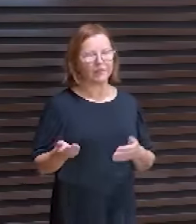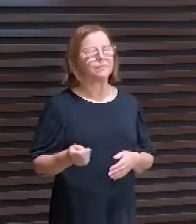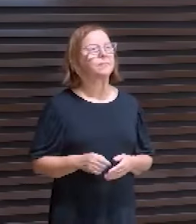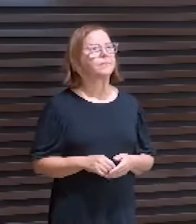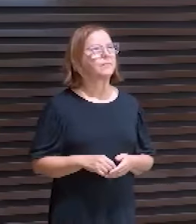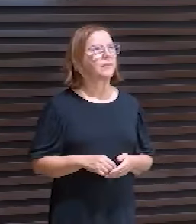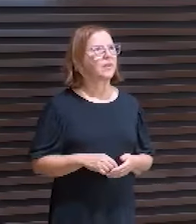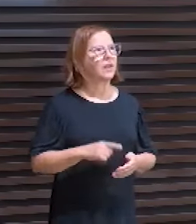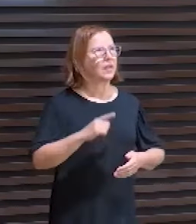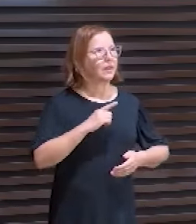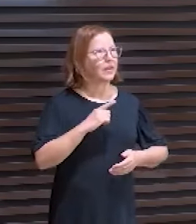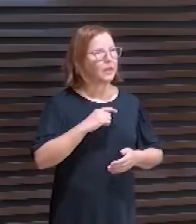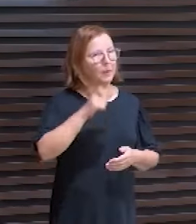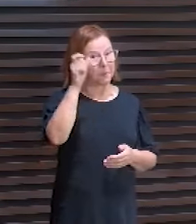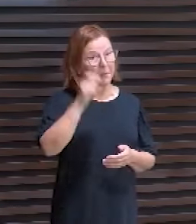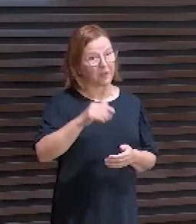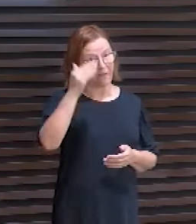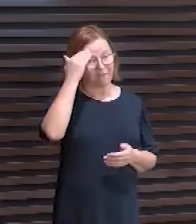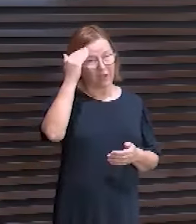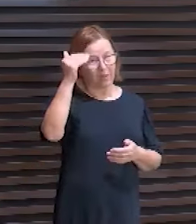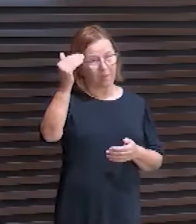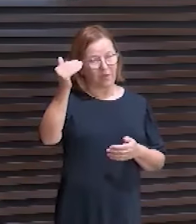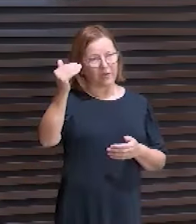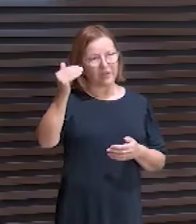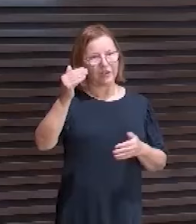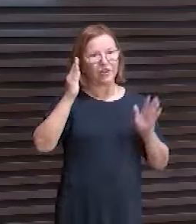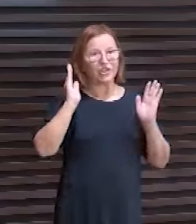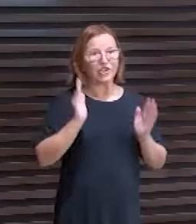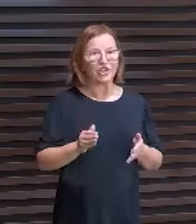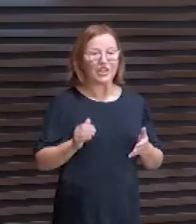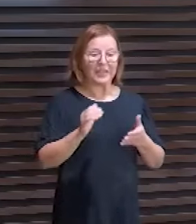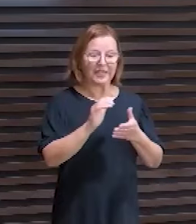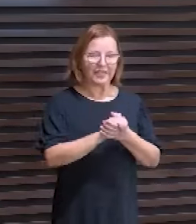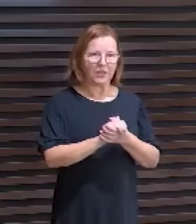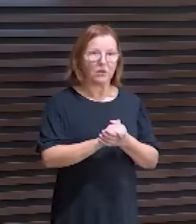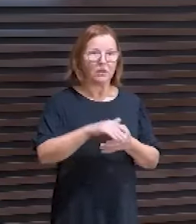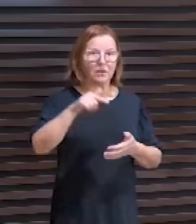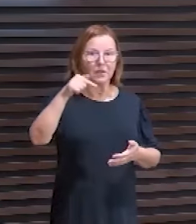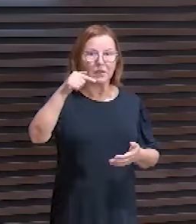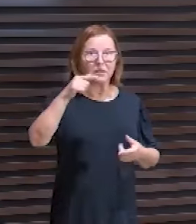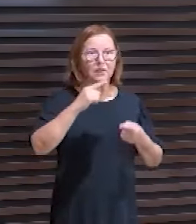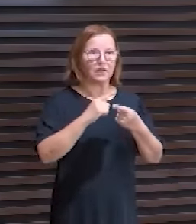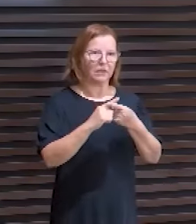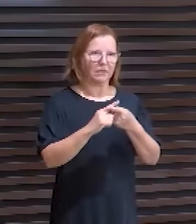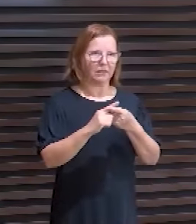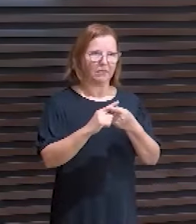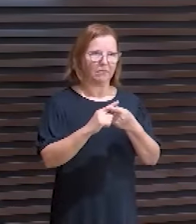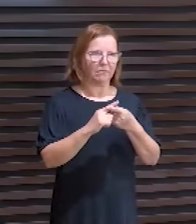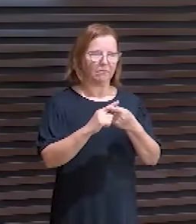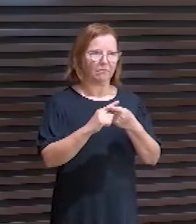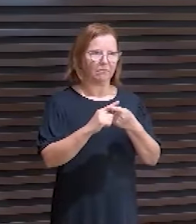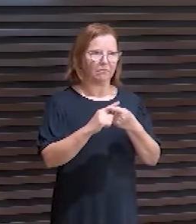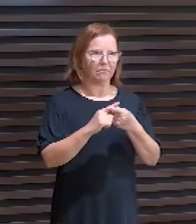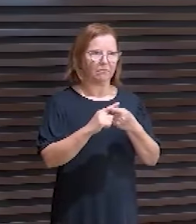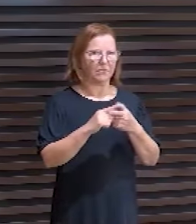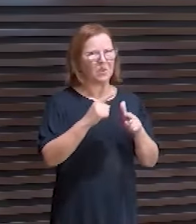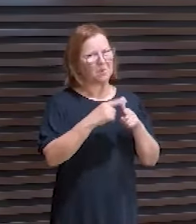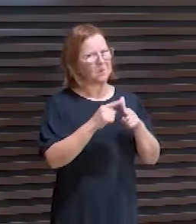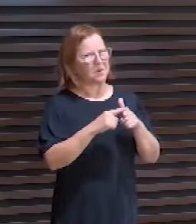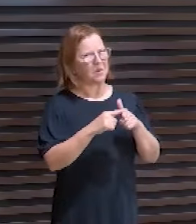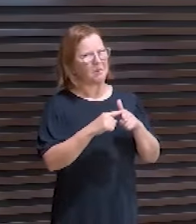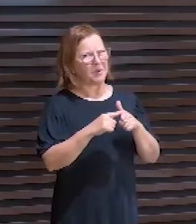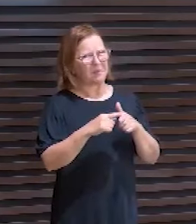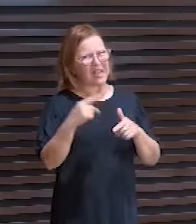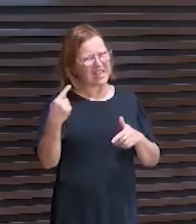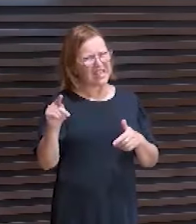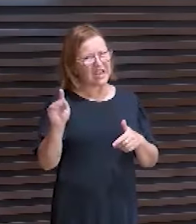aí que eu não vou falar o nome já se casou sete vezes o problema é dele ou